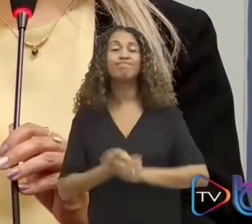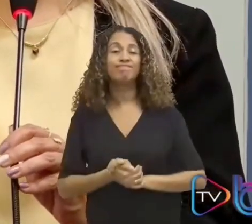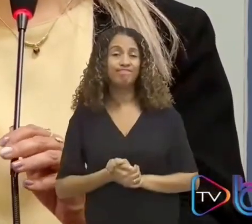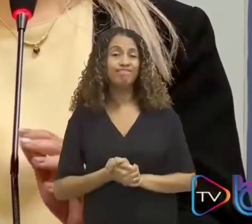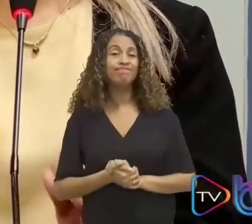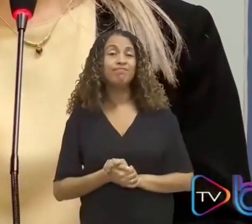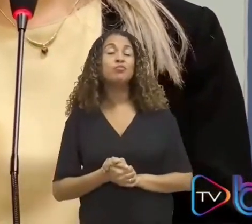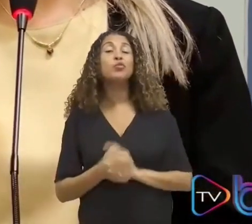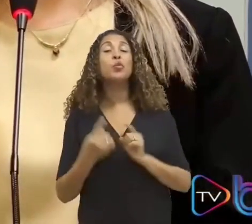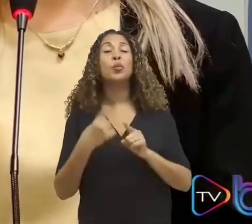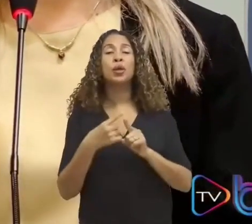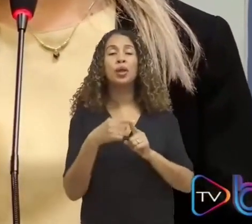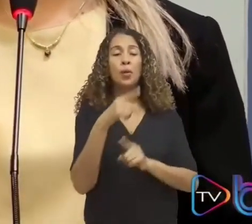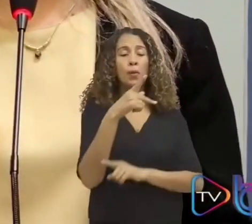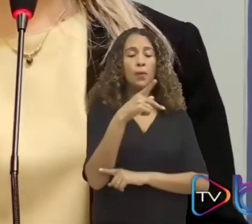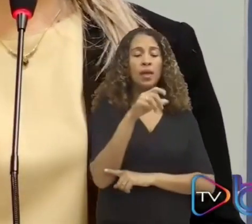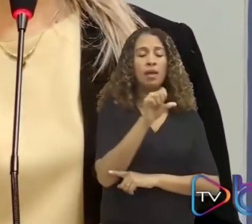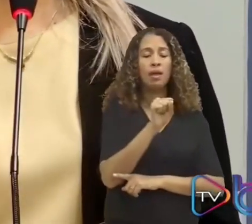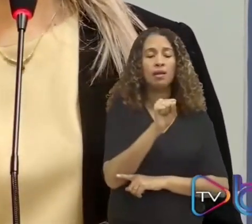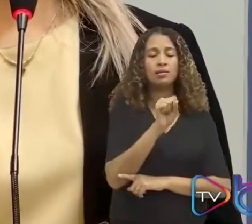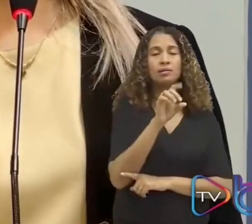um puxadinho do PT.